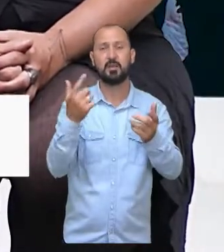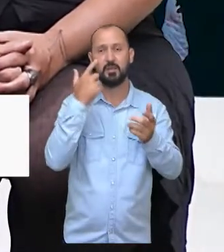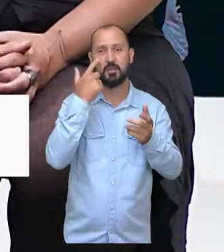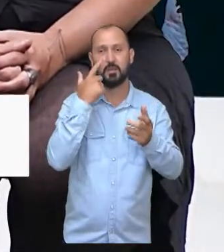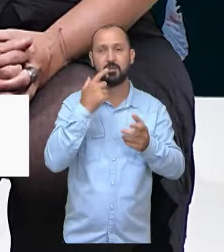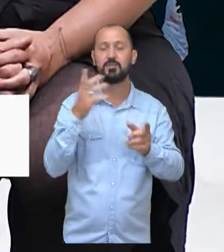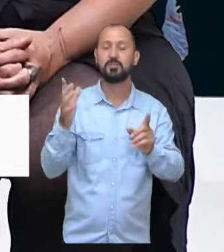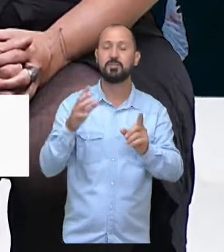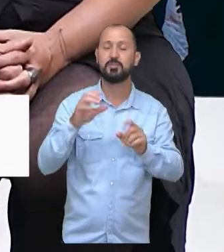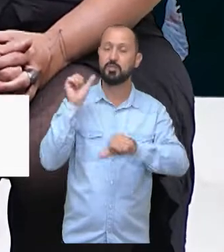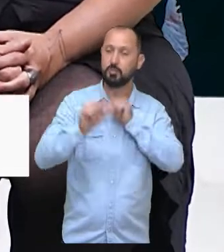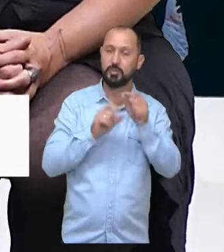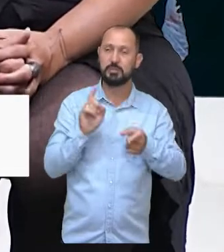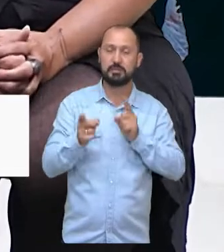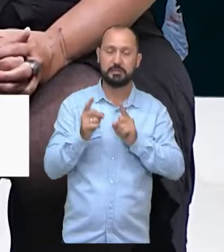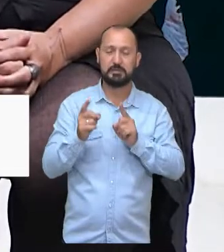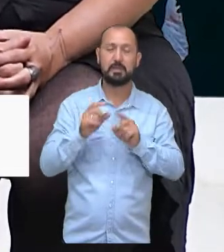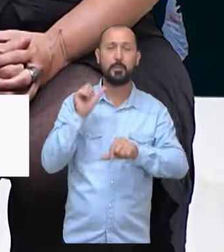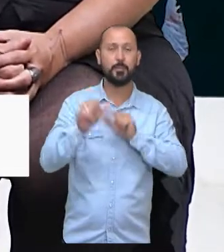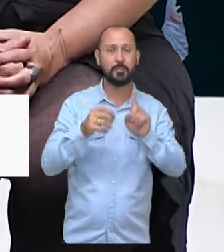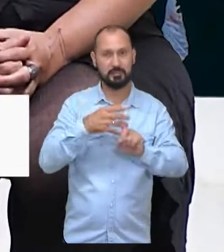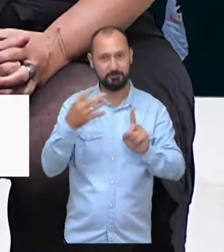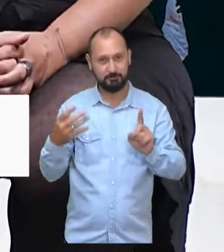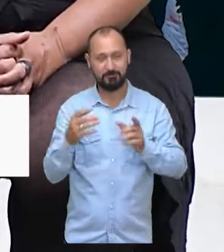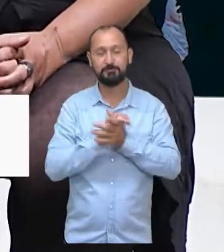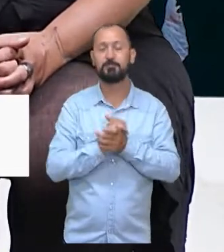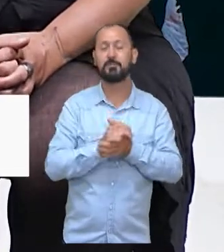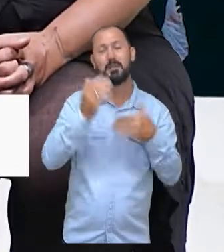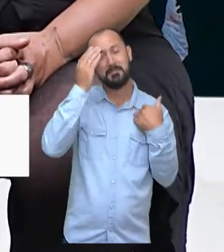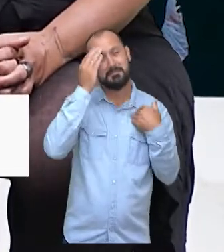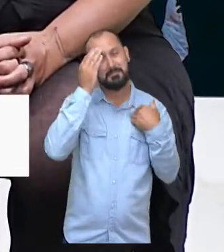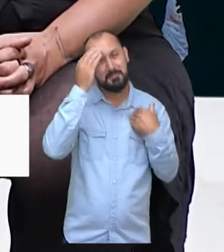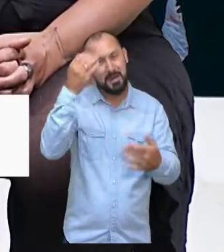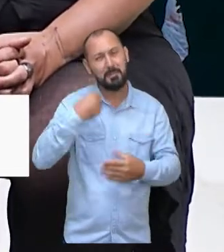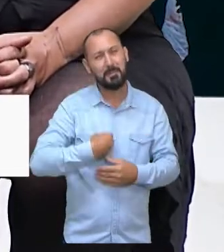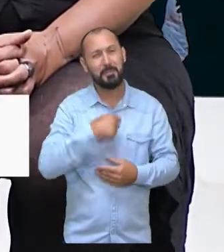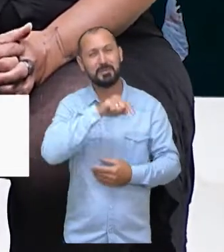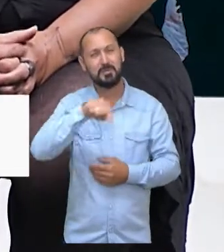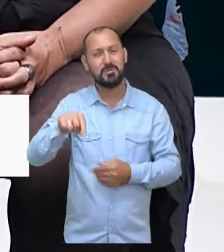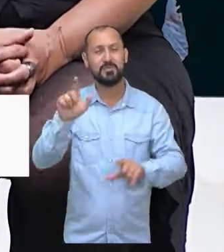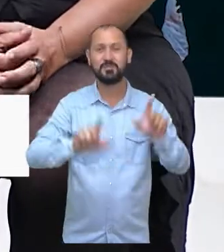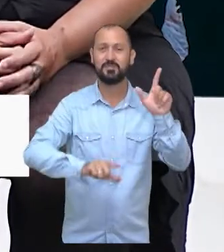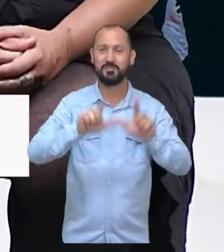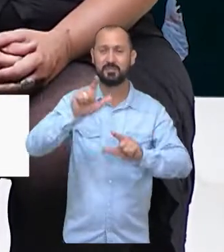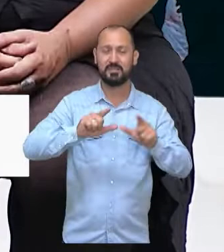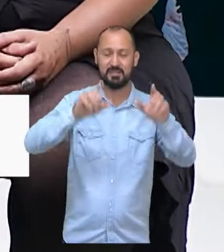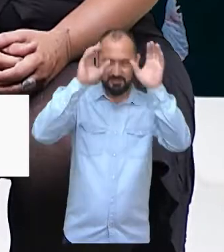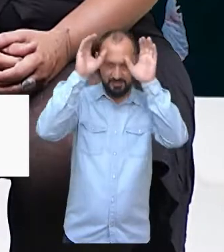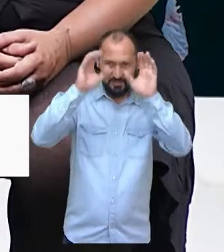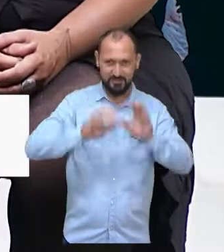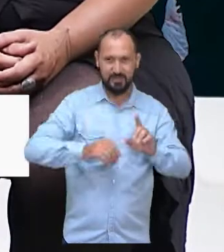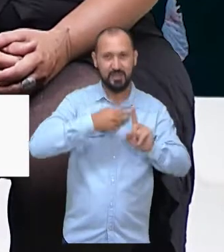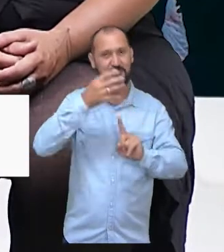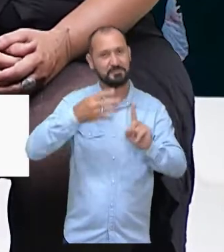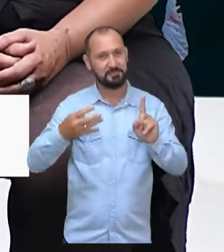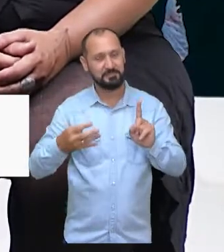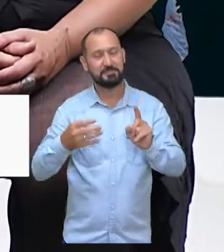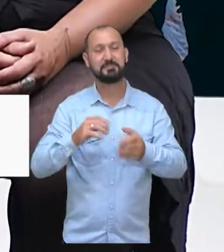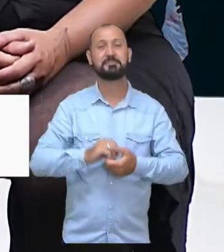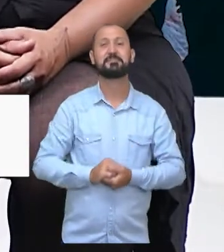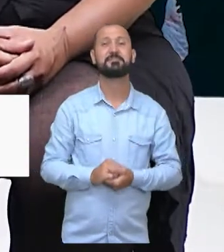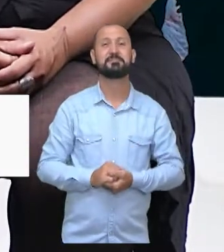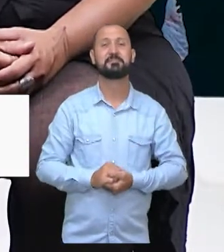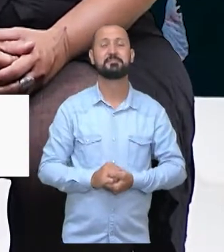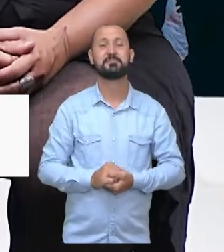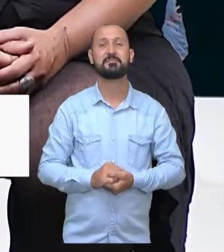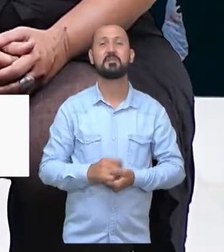mais casos de homotransfobia. Exatamente. Carla, muito obrigada pela sua presença conosco aqui no nosso programa Cidadania LGBT+. Eu